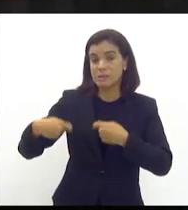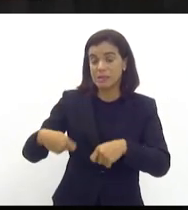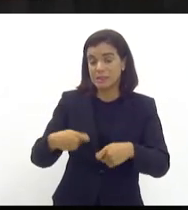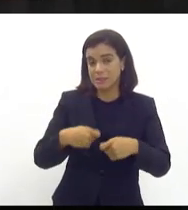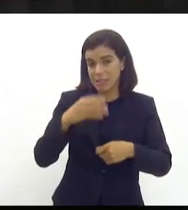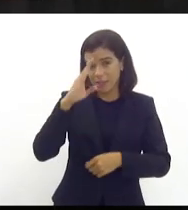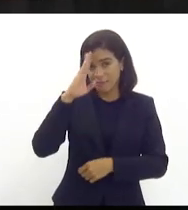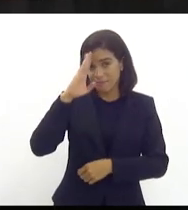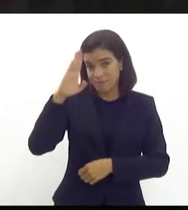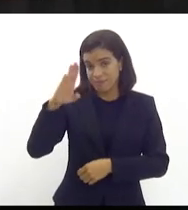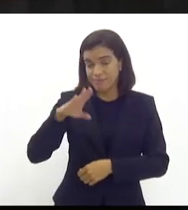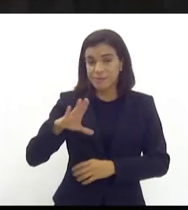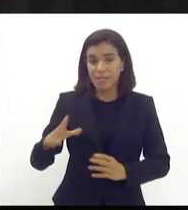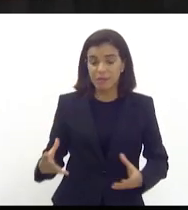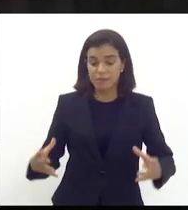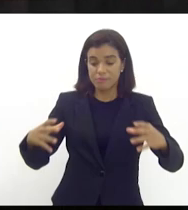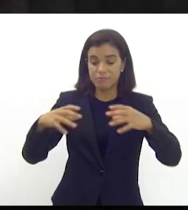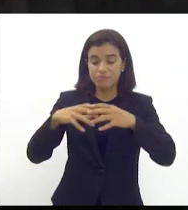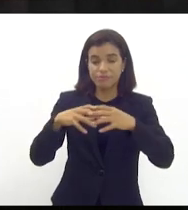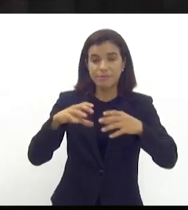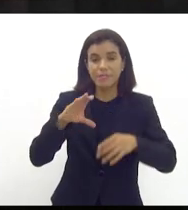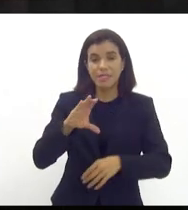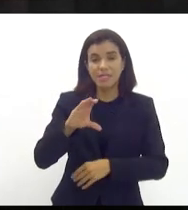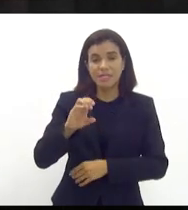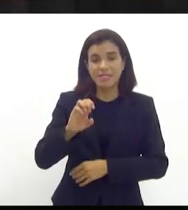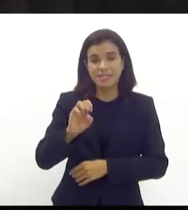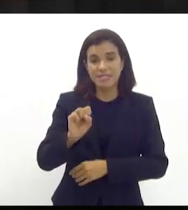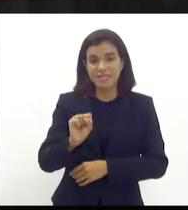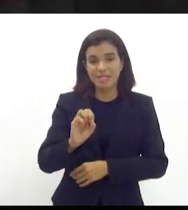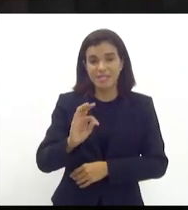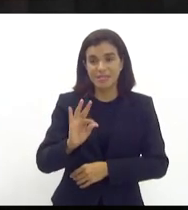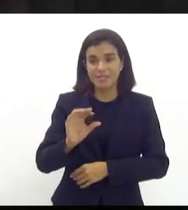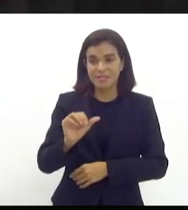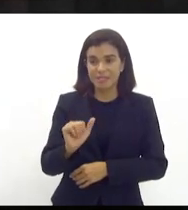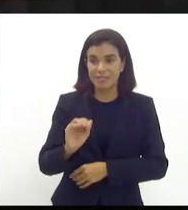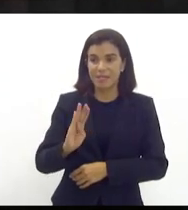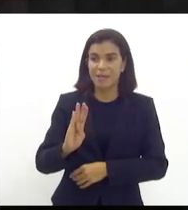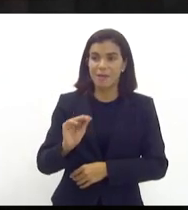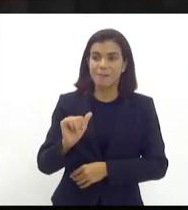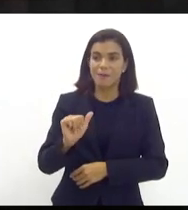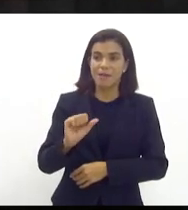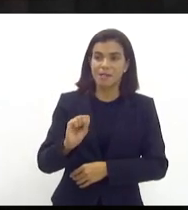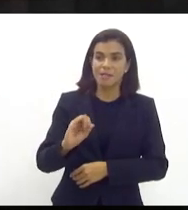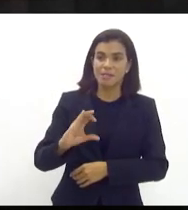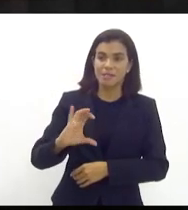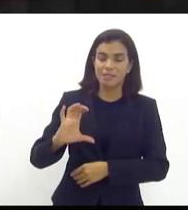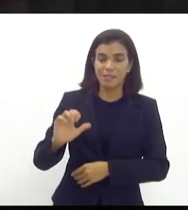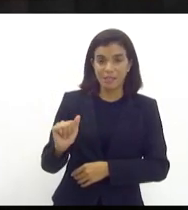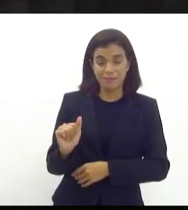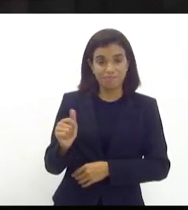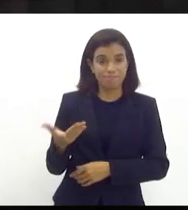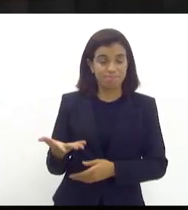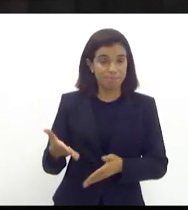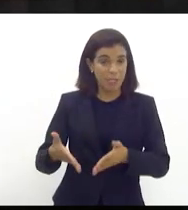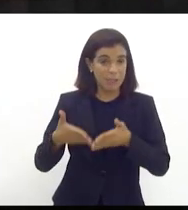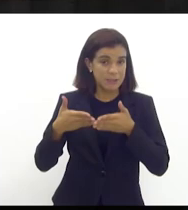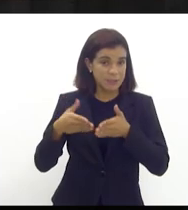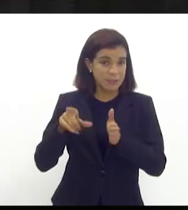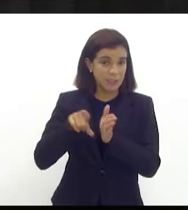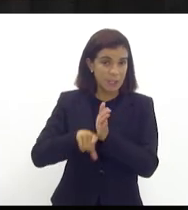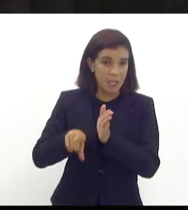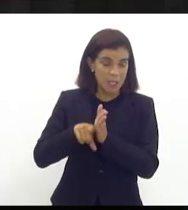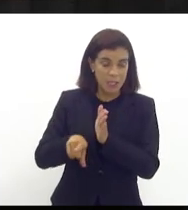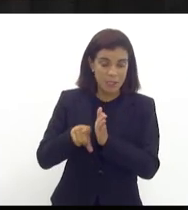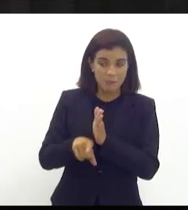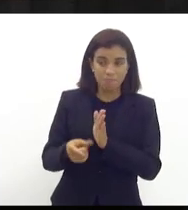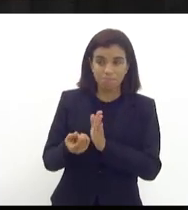estão na cesta básica. Estão isentos dessa alíquota. Então, não há como usar